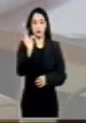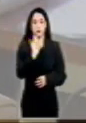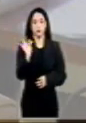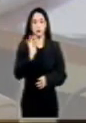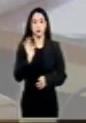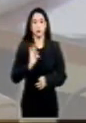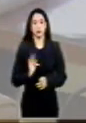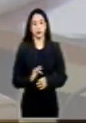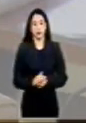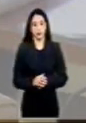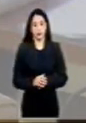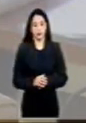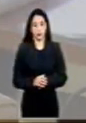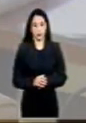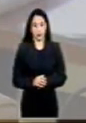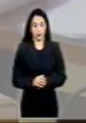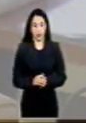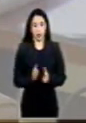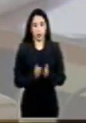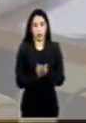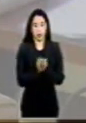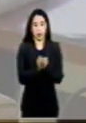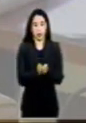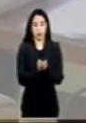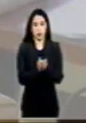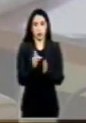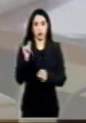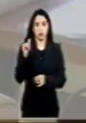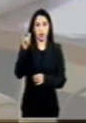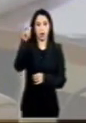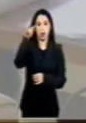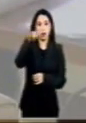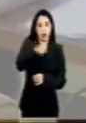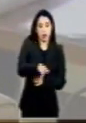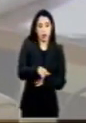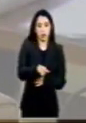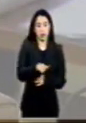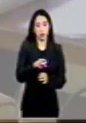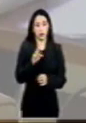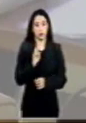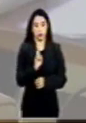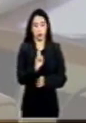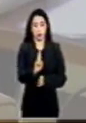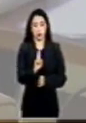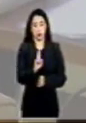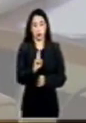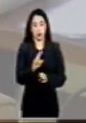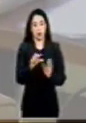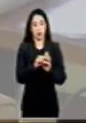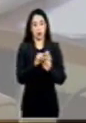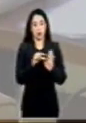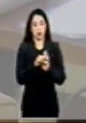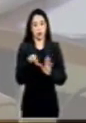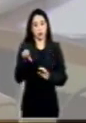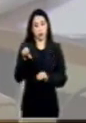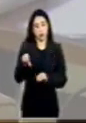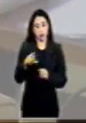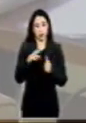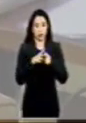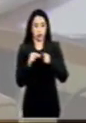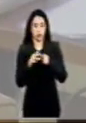delitos cometidos a bordo de navios e aeronaves, referência expressa do inciso 9º do artigo 109